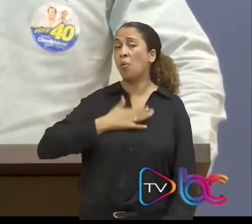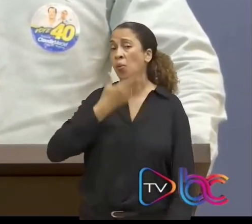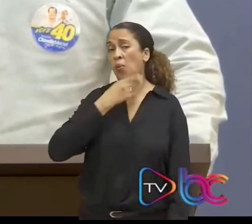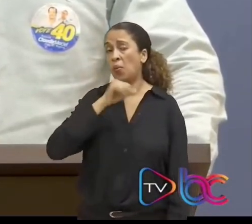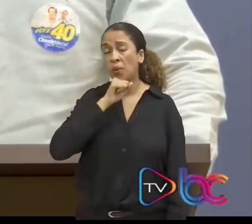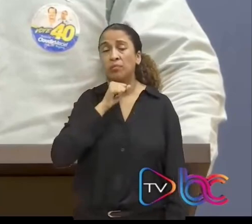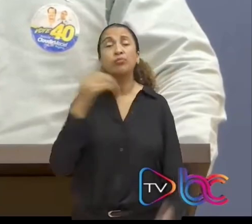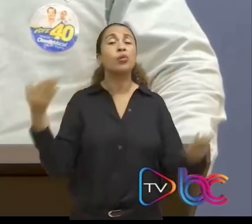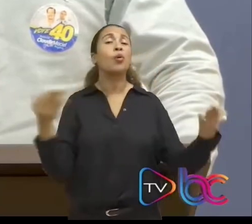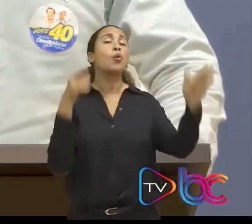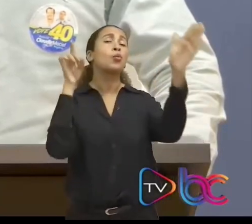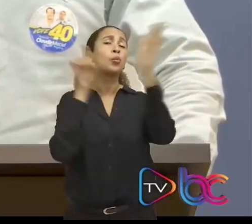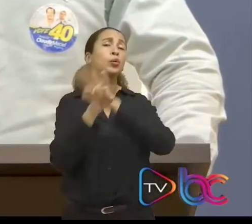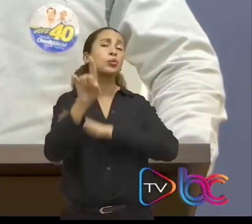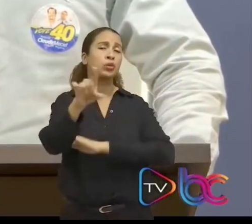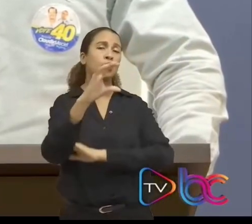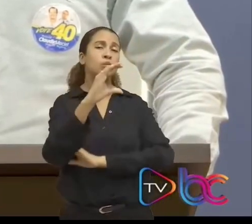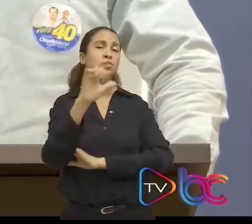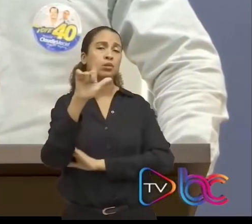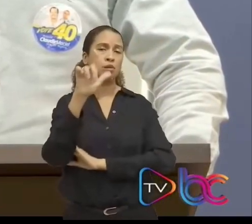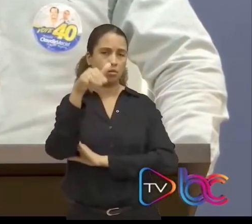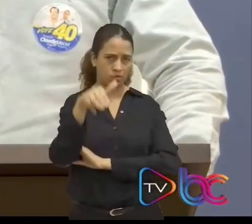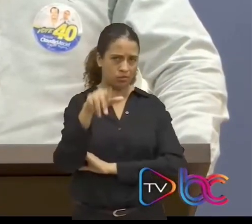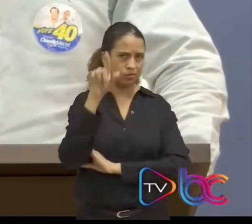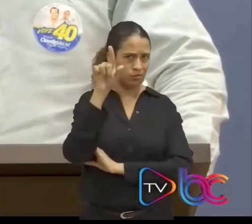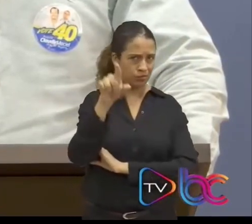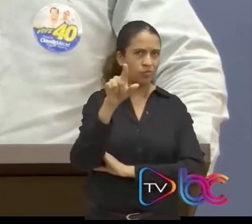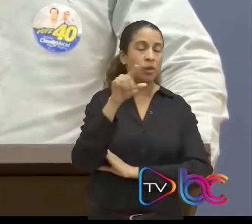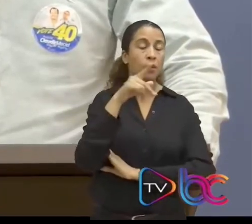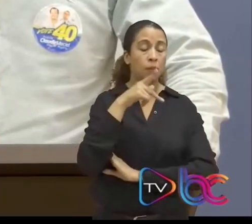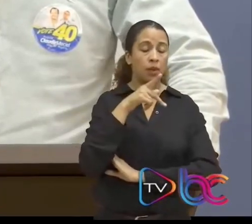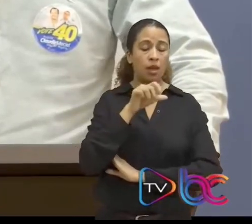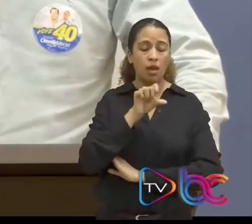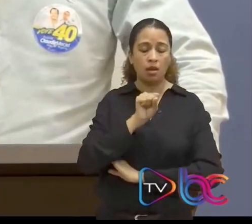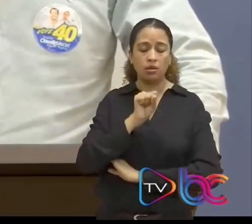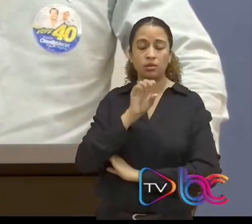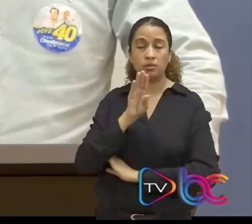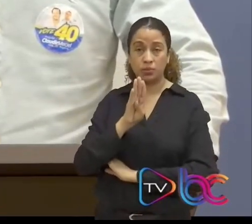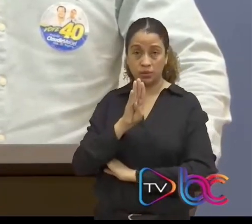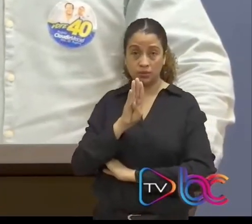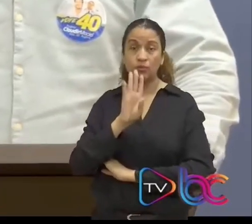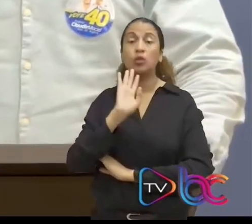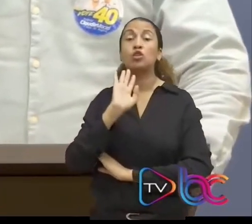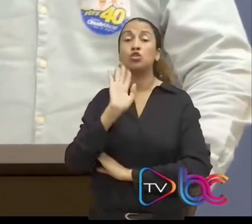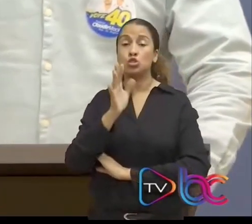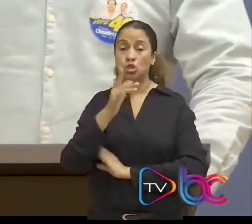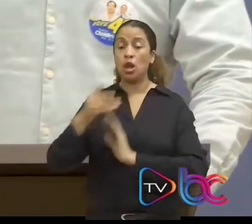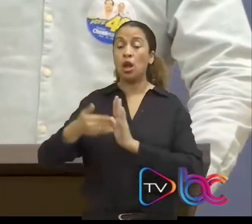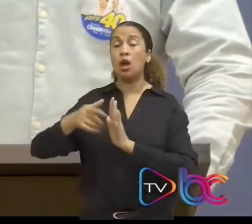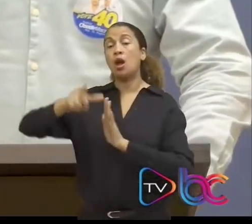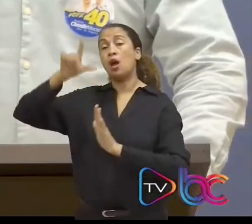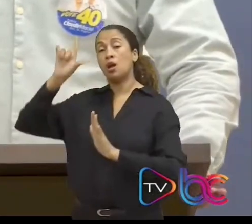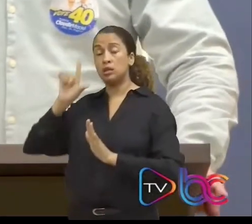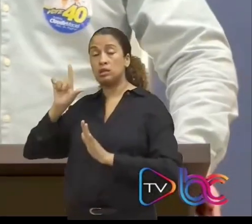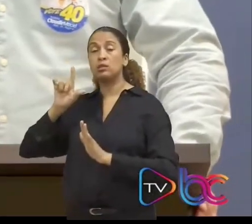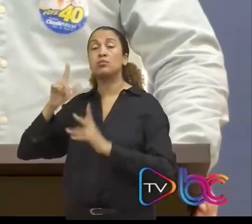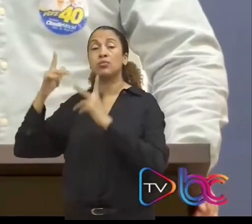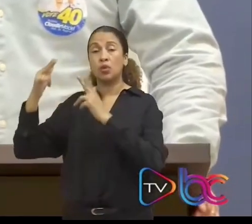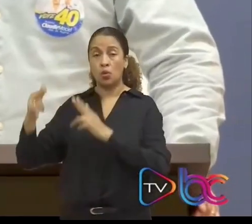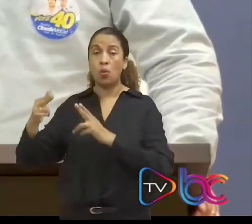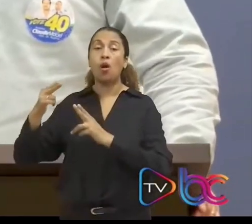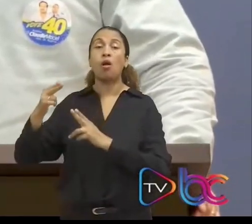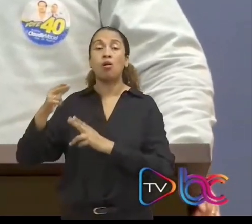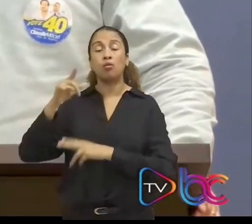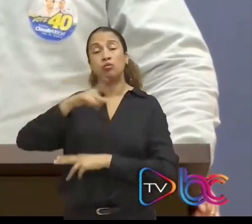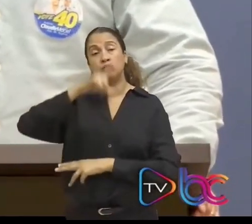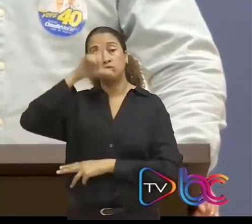questionamento agora ao senhor Claudir Maciel, que é candidato do PSB, que era inclusive partido do vereador Lucas